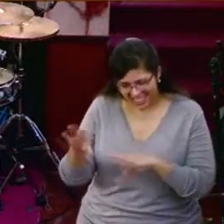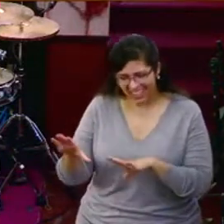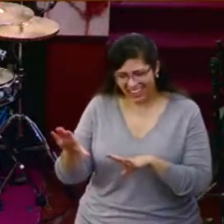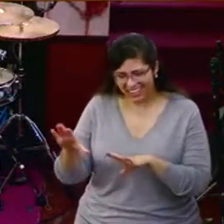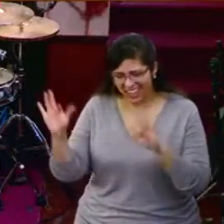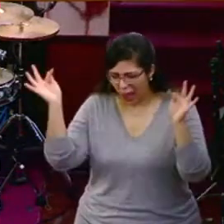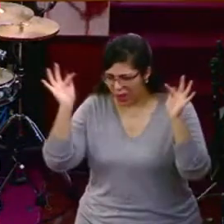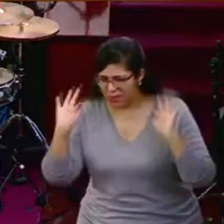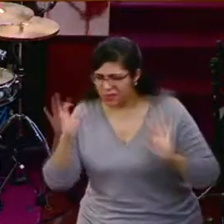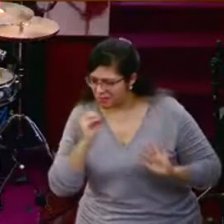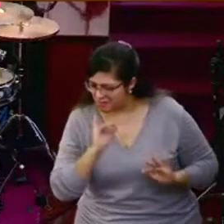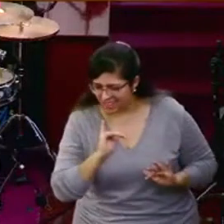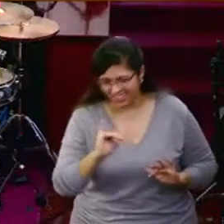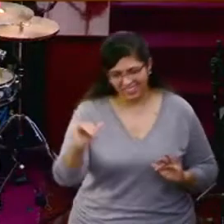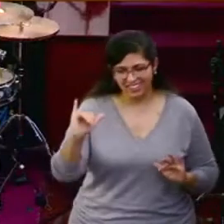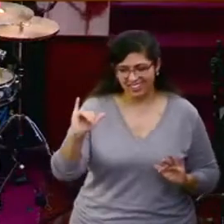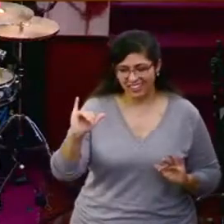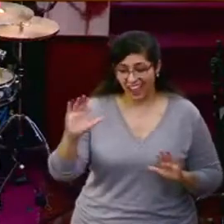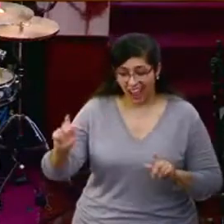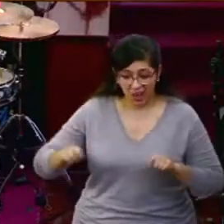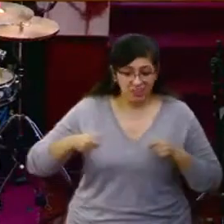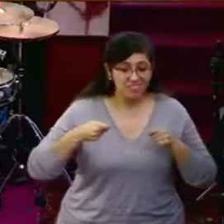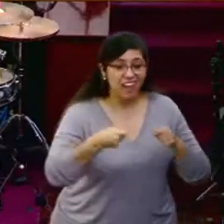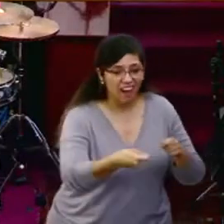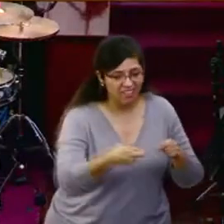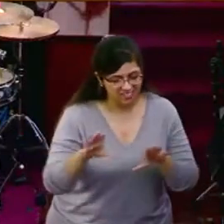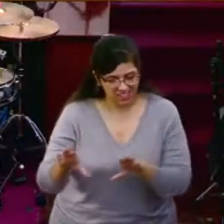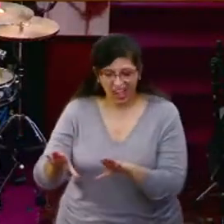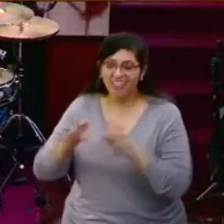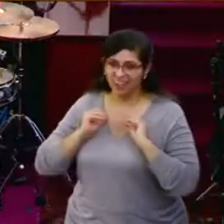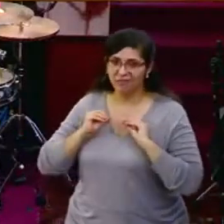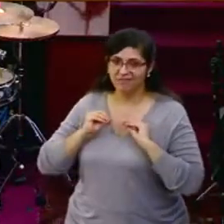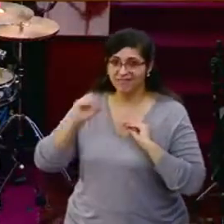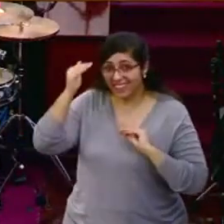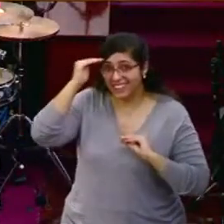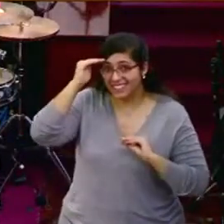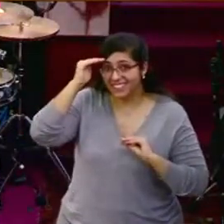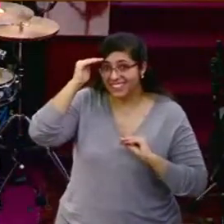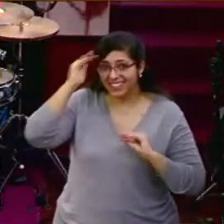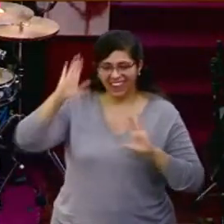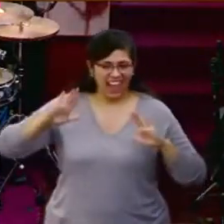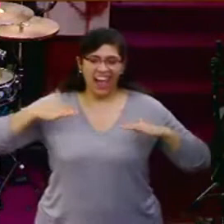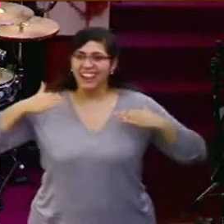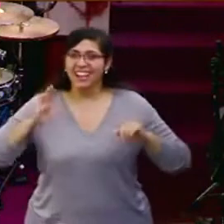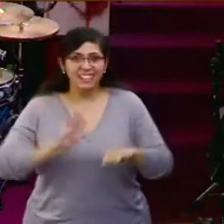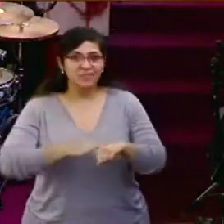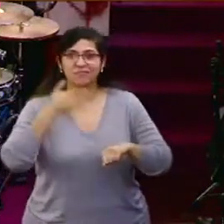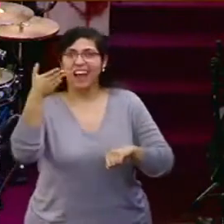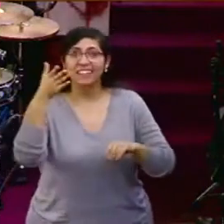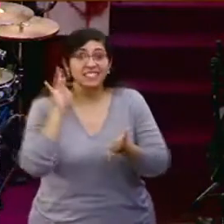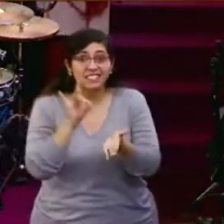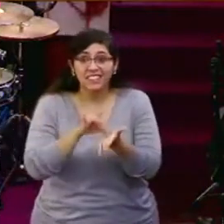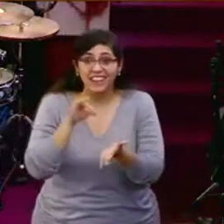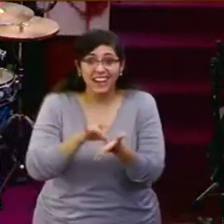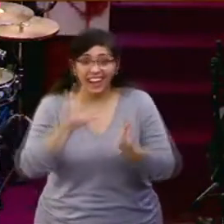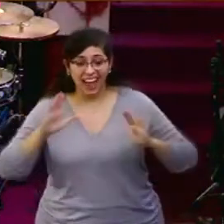mas bem aventurado é o que dá do que o que recebe eu sempre ensinei que a verdadeira alegria está